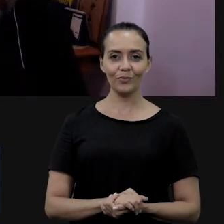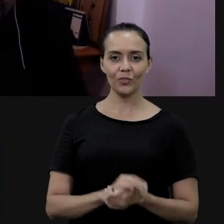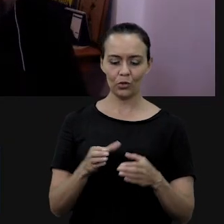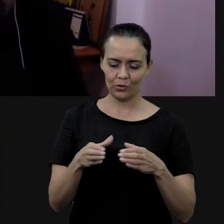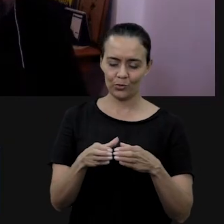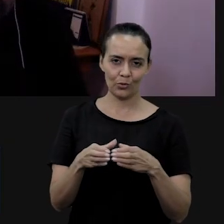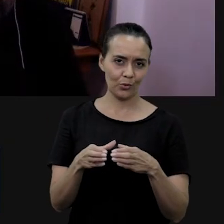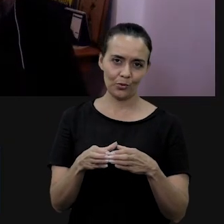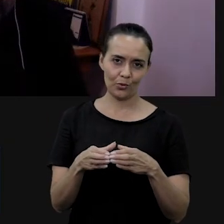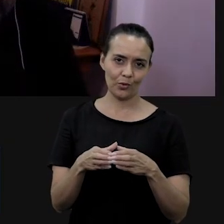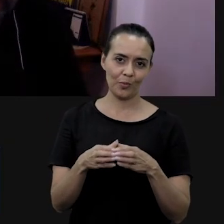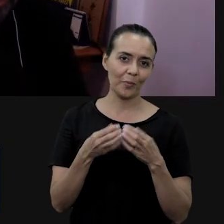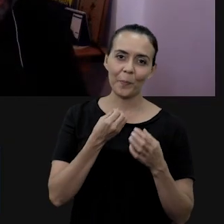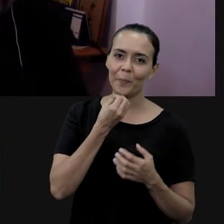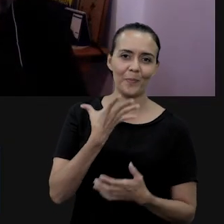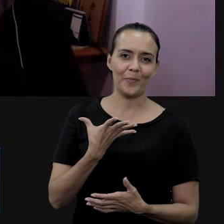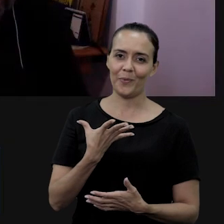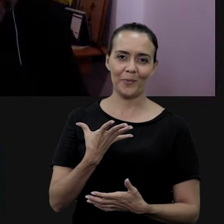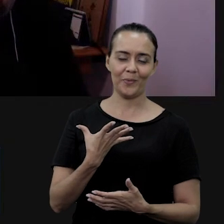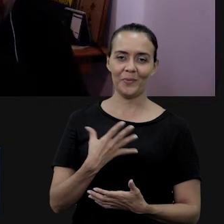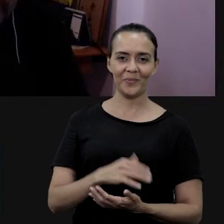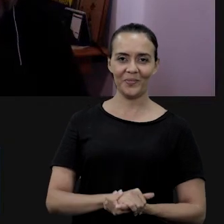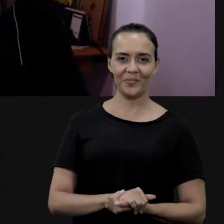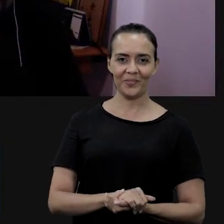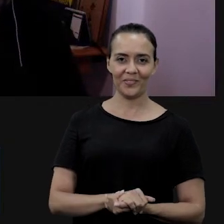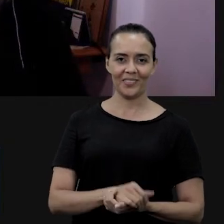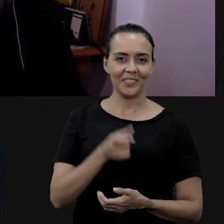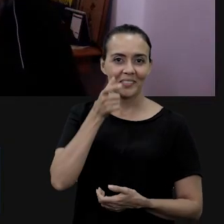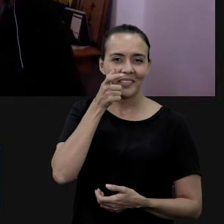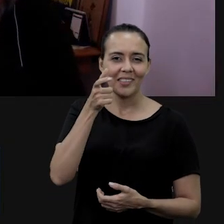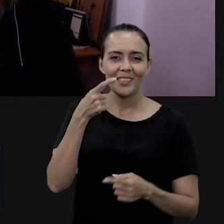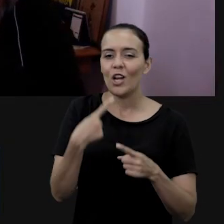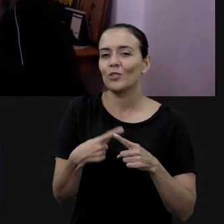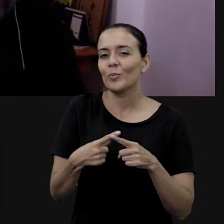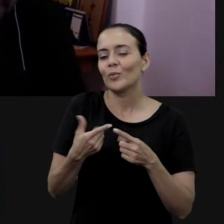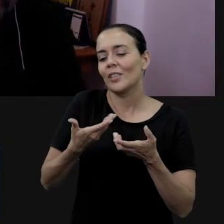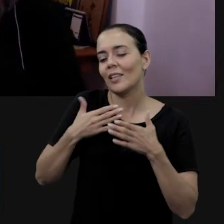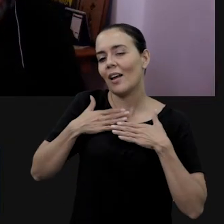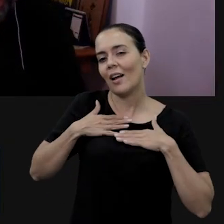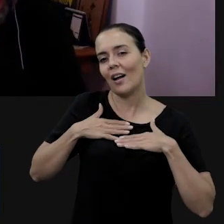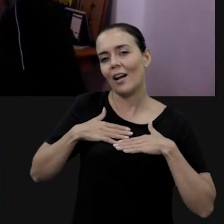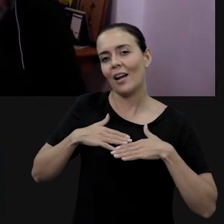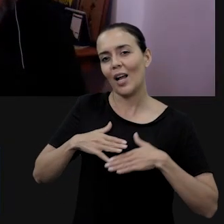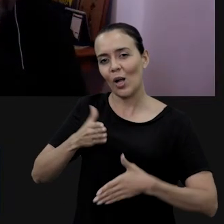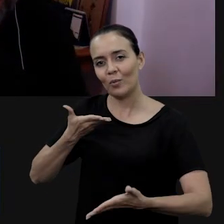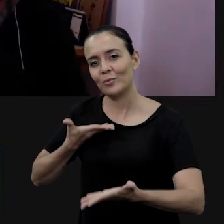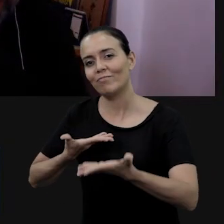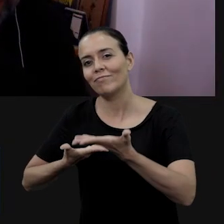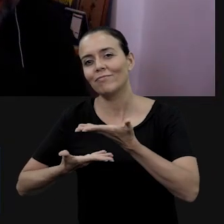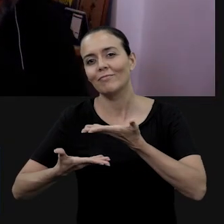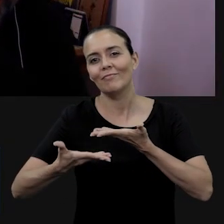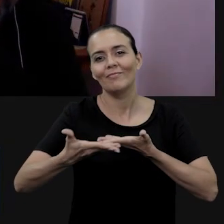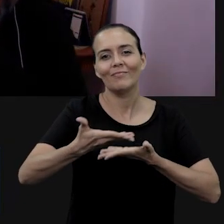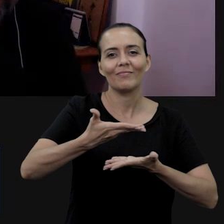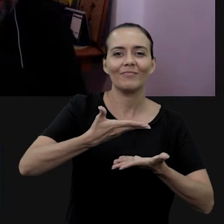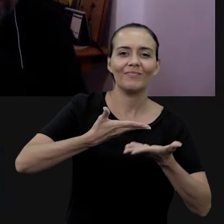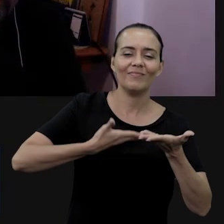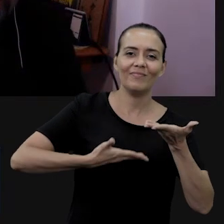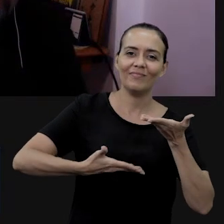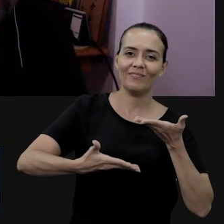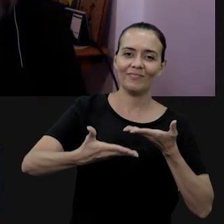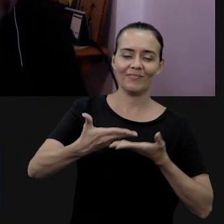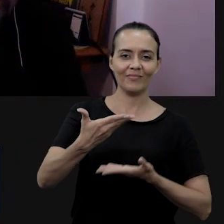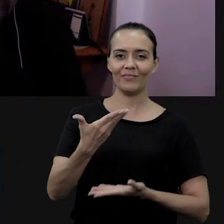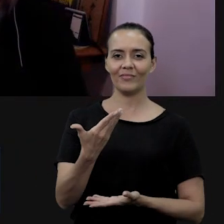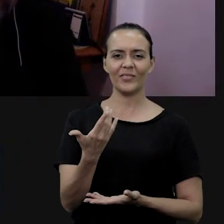gente, essa nossa equipe é muito interessante, porque é muito fluido, muito calmo